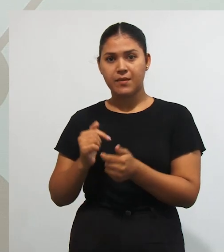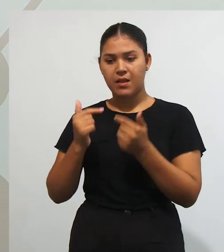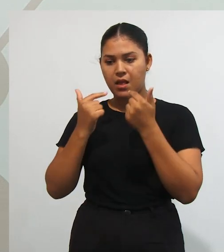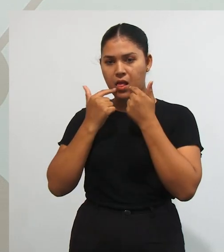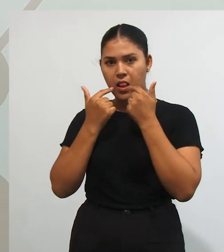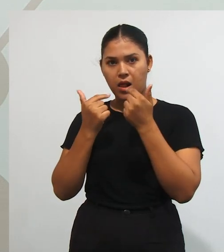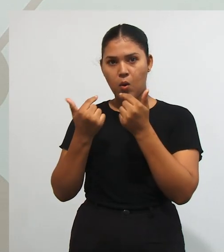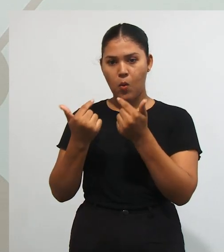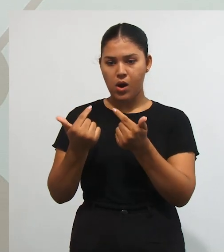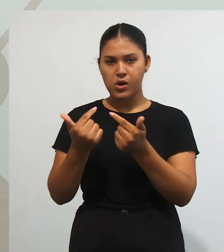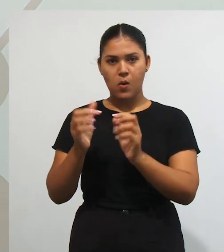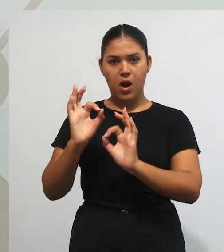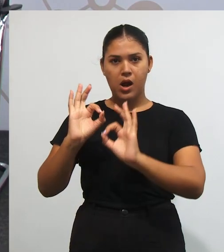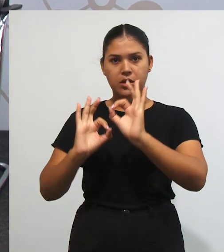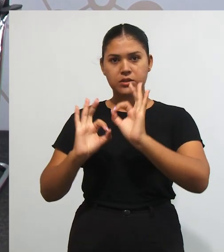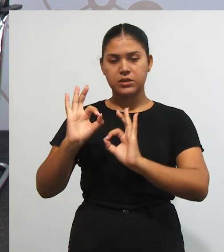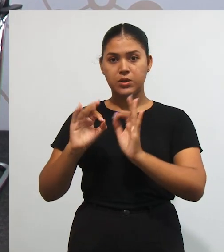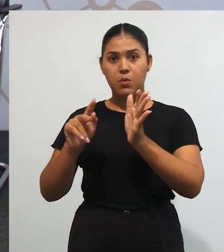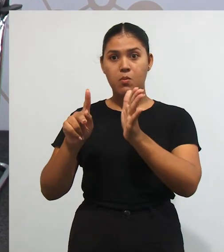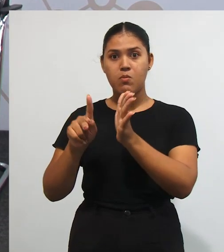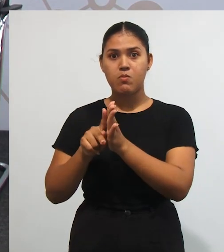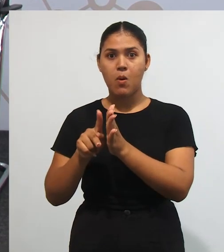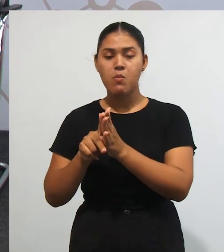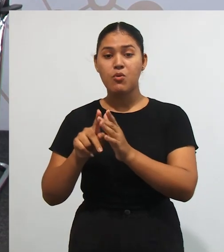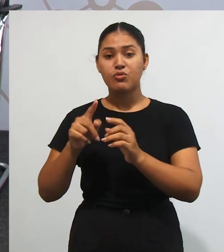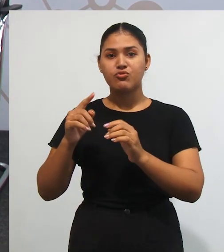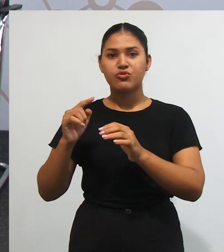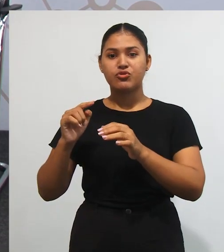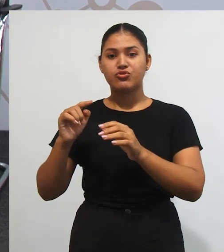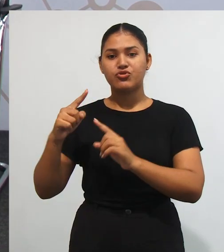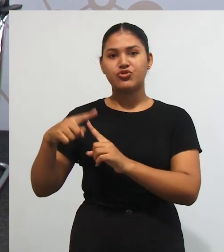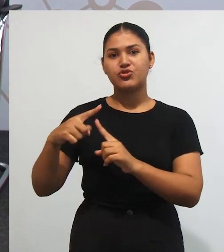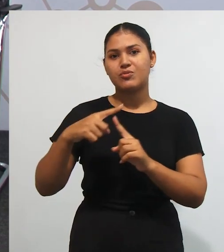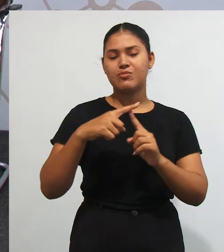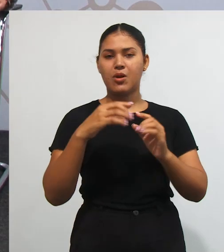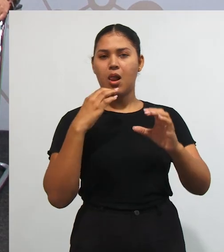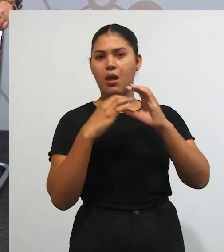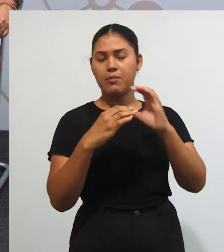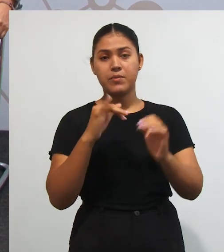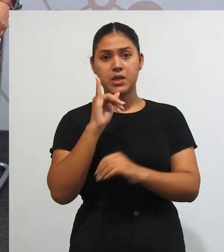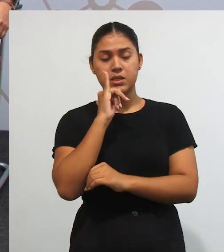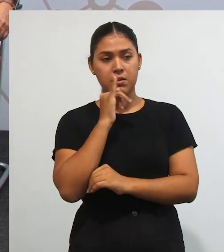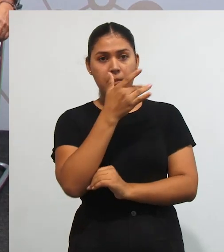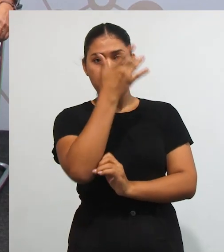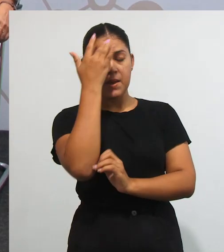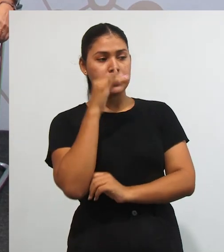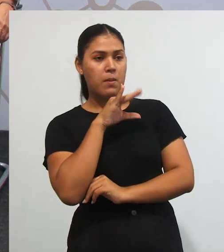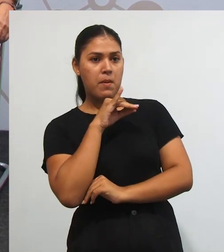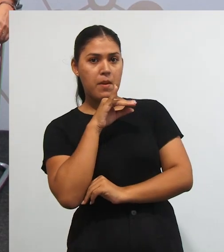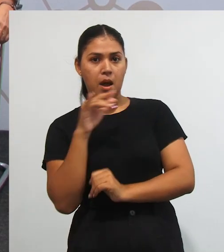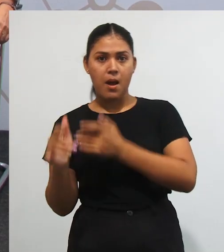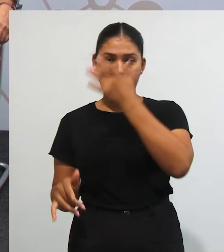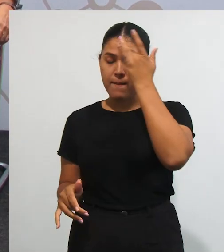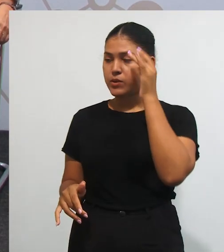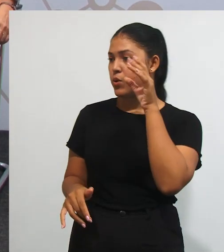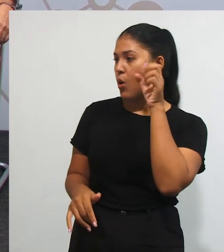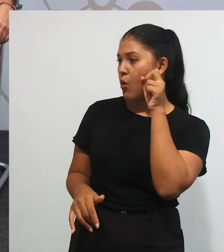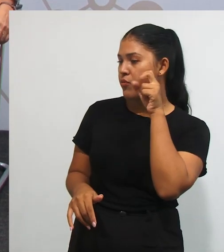estruturada a partir dos elementos de comunicação: emissor, receptor, código, referente, mensagem, né,